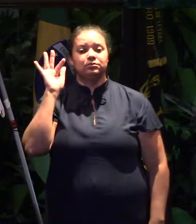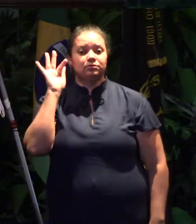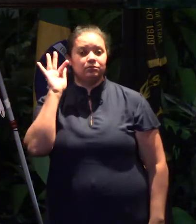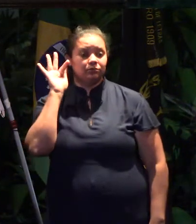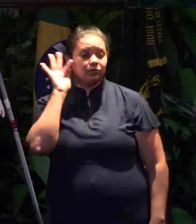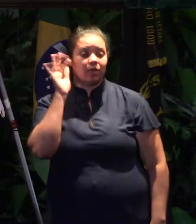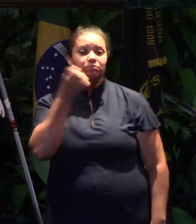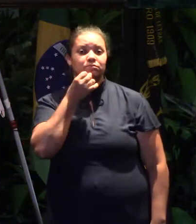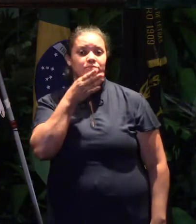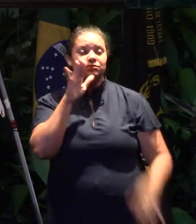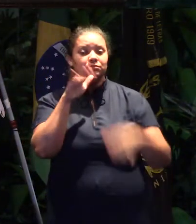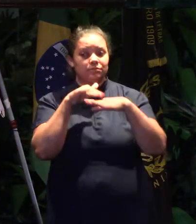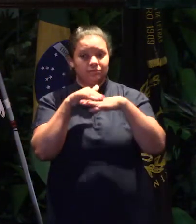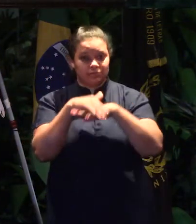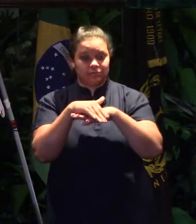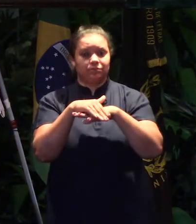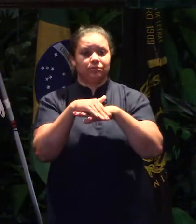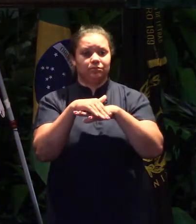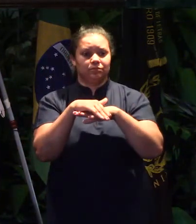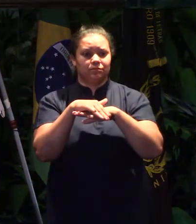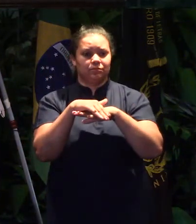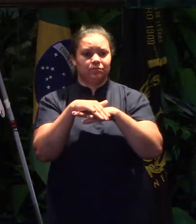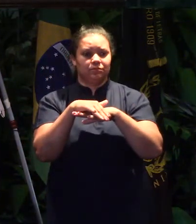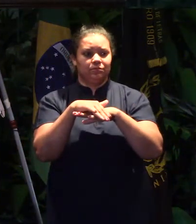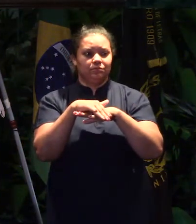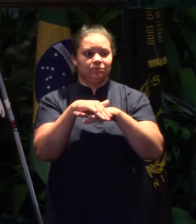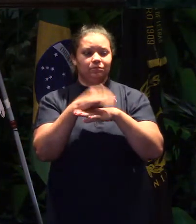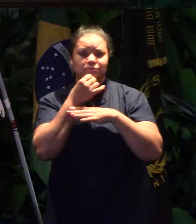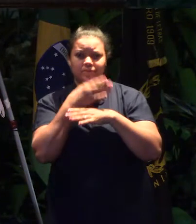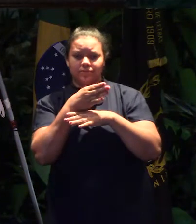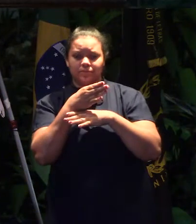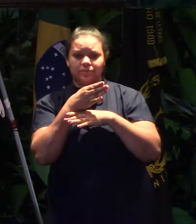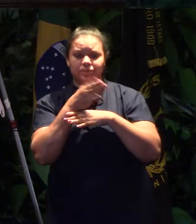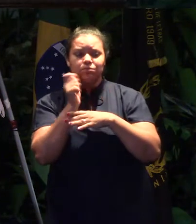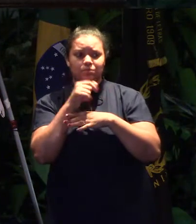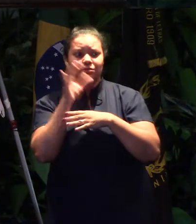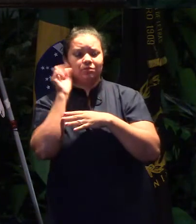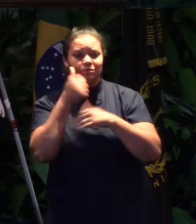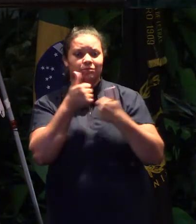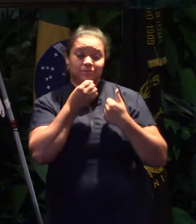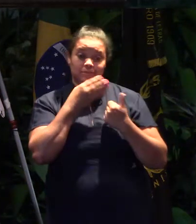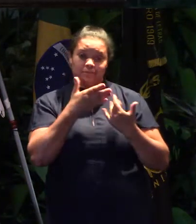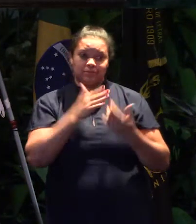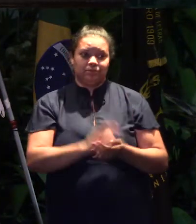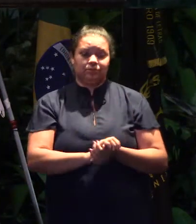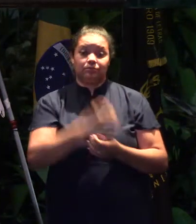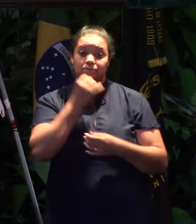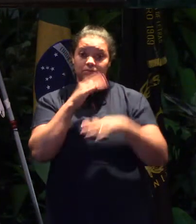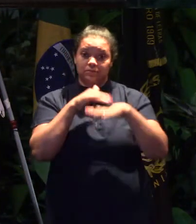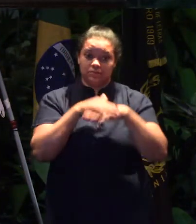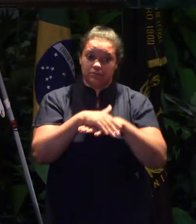Então, muito boa noite a todos. Está dando para ouvir? Eu não estou muito longe do microfone, está bem? Assim? Então, boa noite a todos. Boa